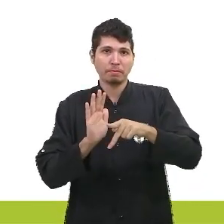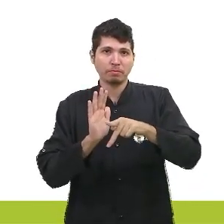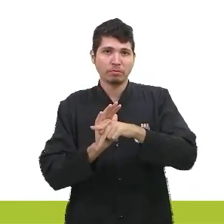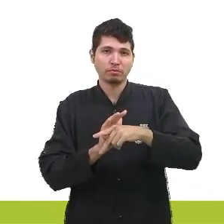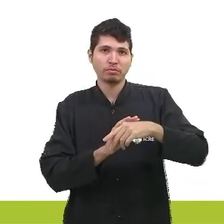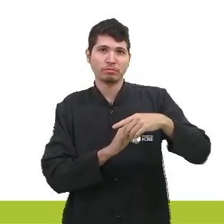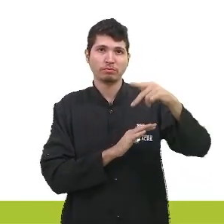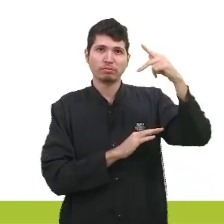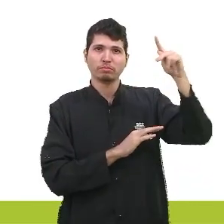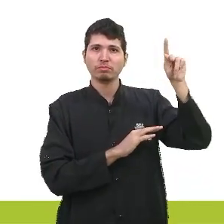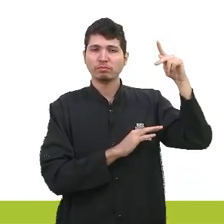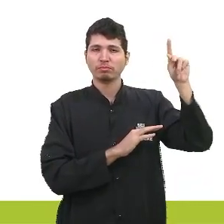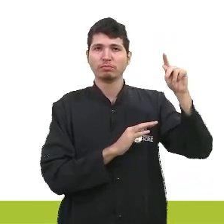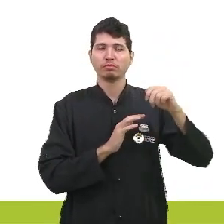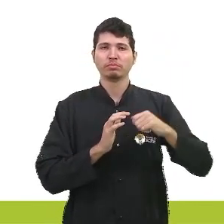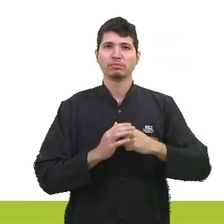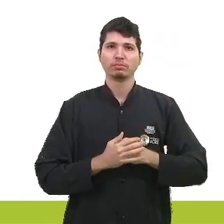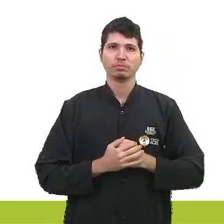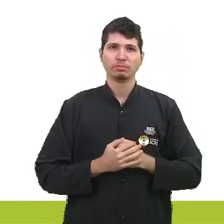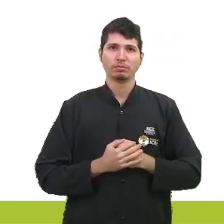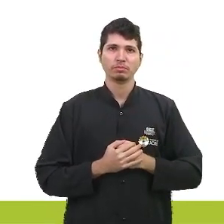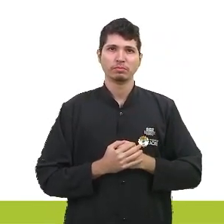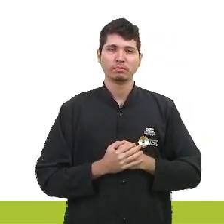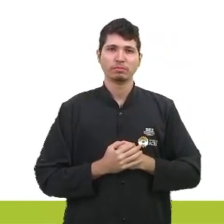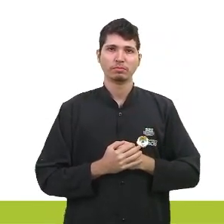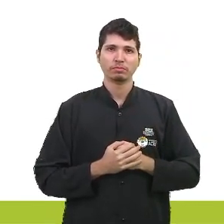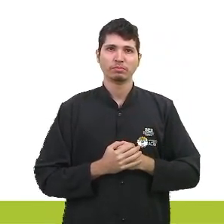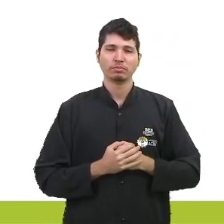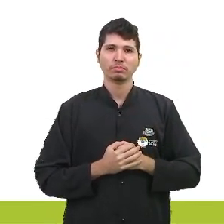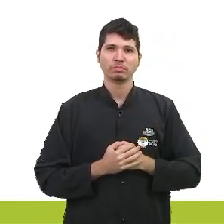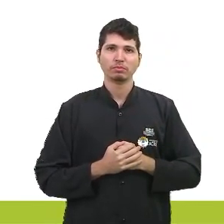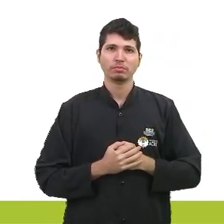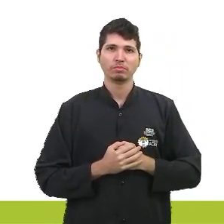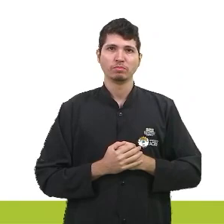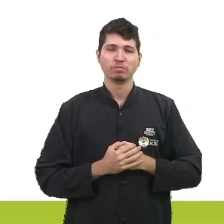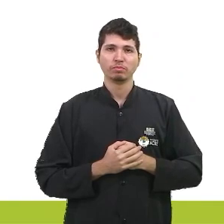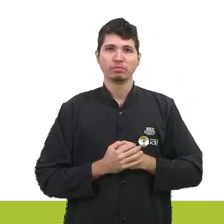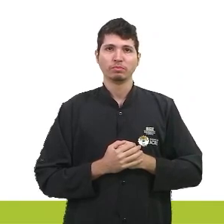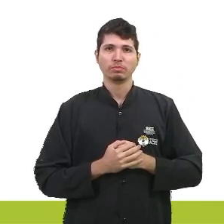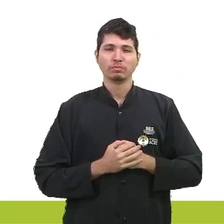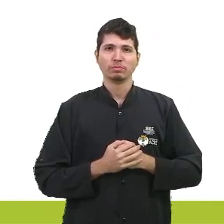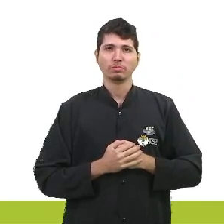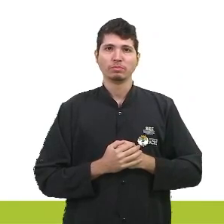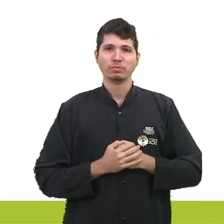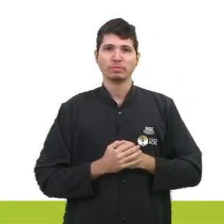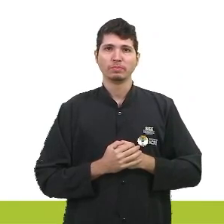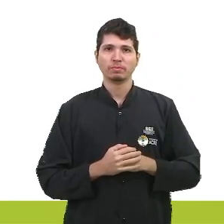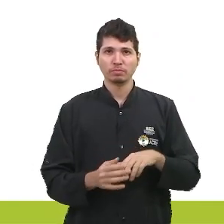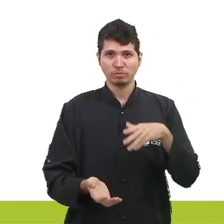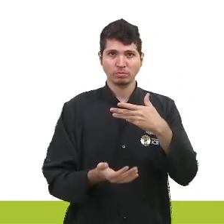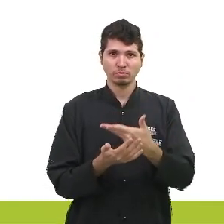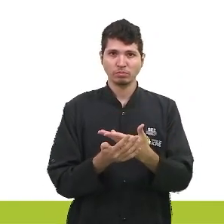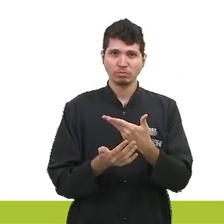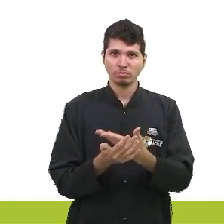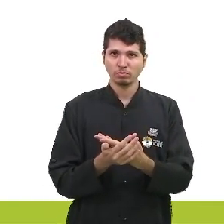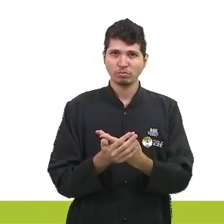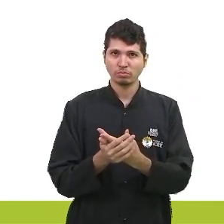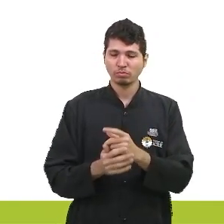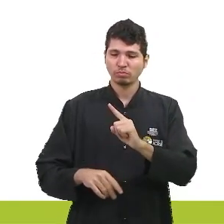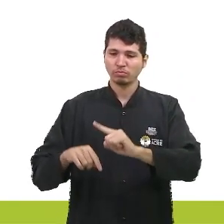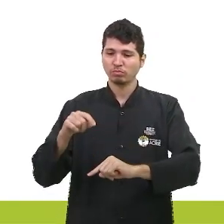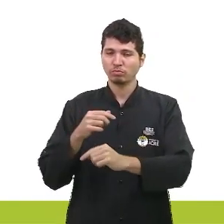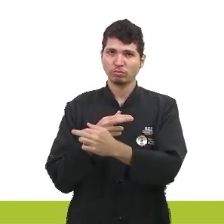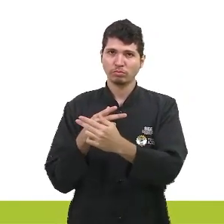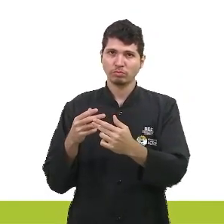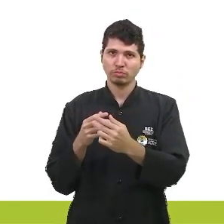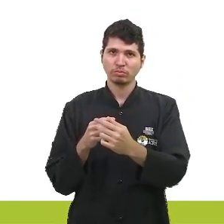o que que nós temos nós temos na verdade o pensamento para estudar a matéria nós temos